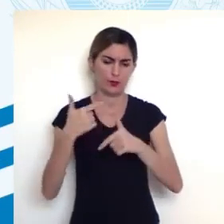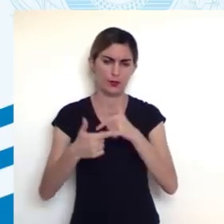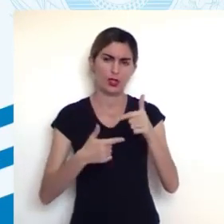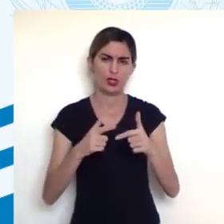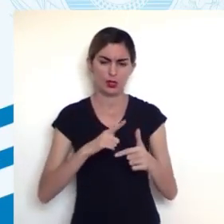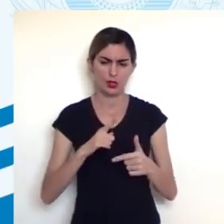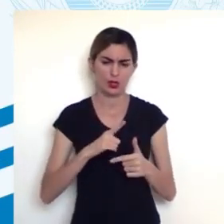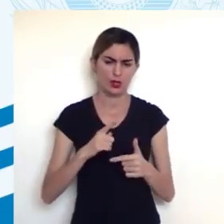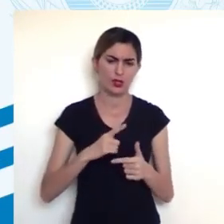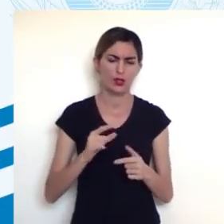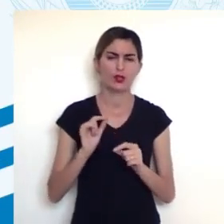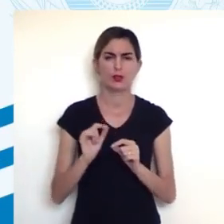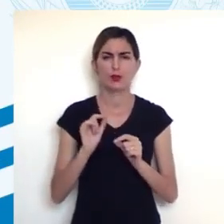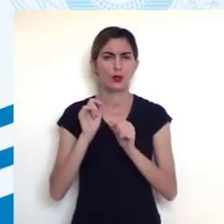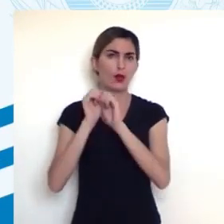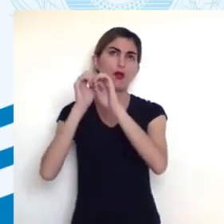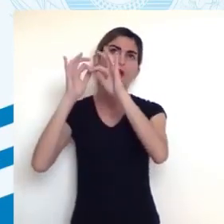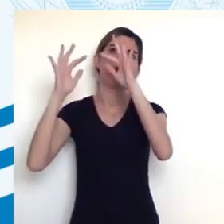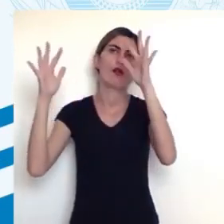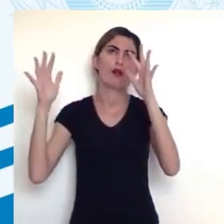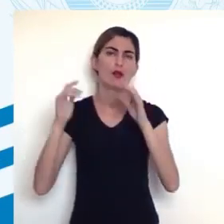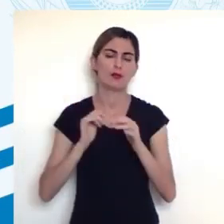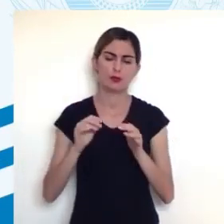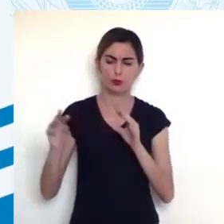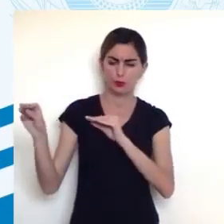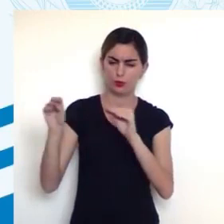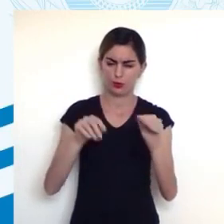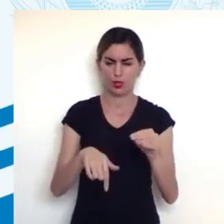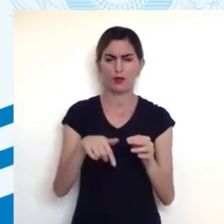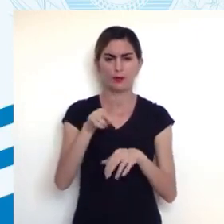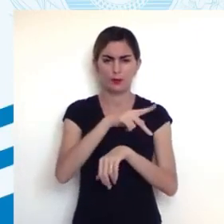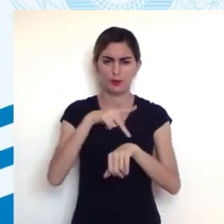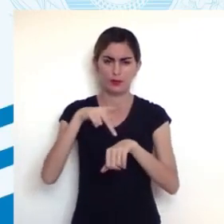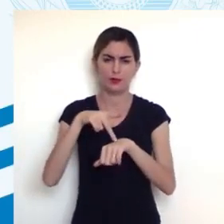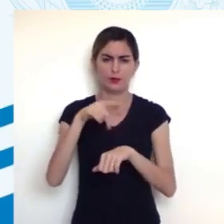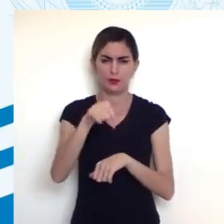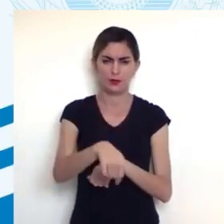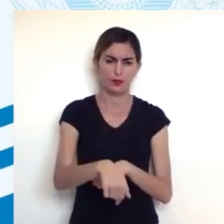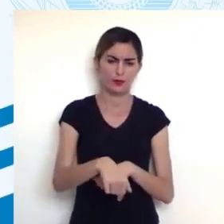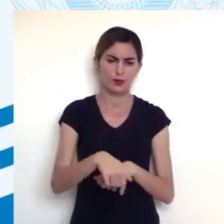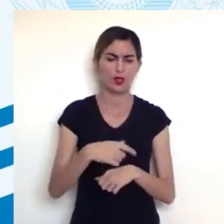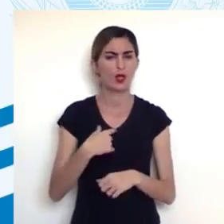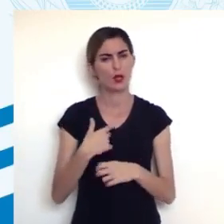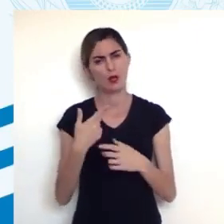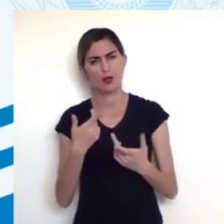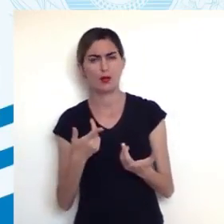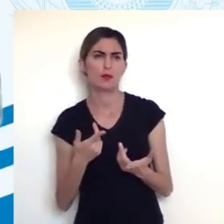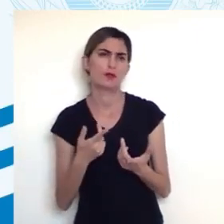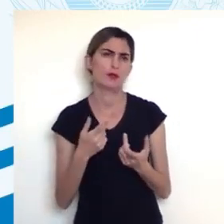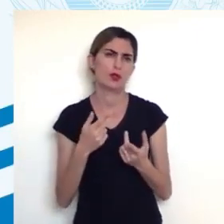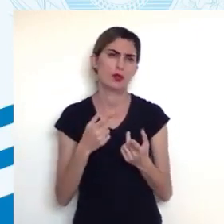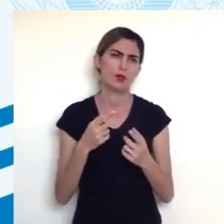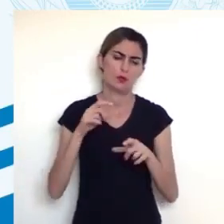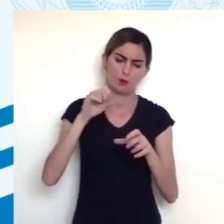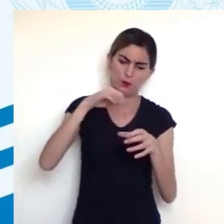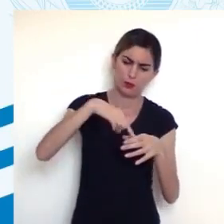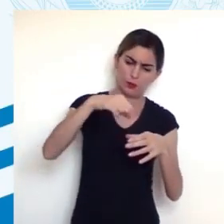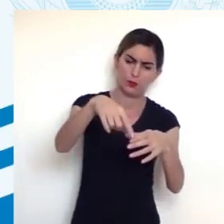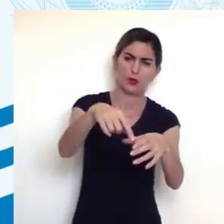trabalhadores imigrantes que desembarcavam no país, sejam para